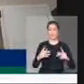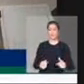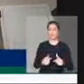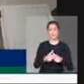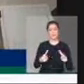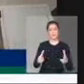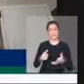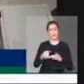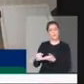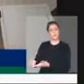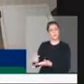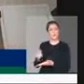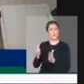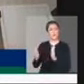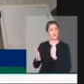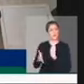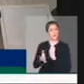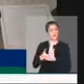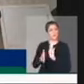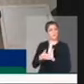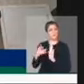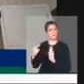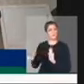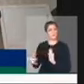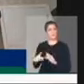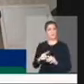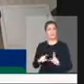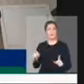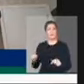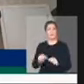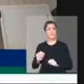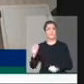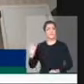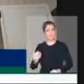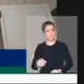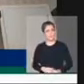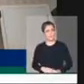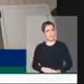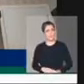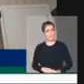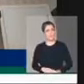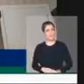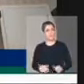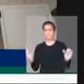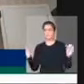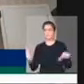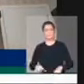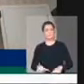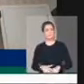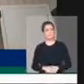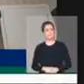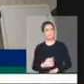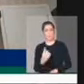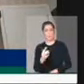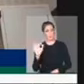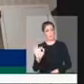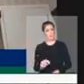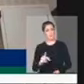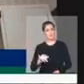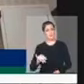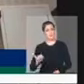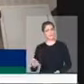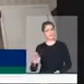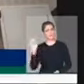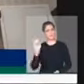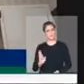todas as formas que ele pediu o que que a gente chegou com o país entregou o brasil em 2019 com o cento do pib